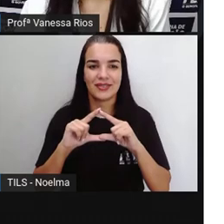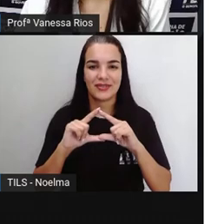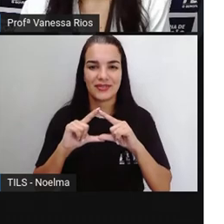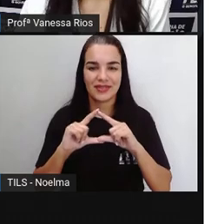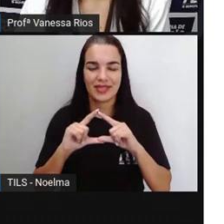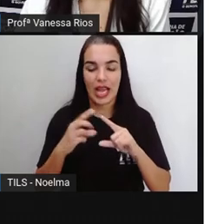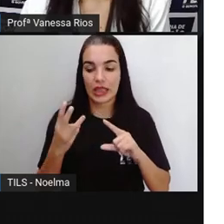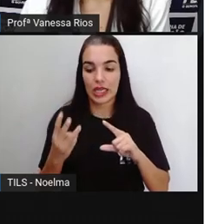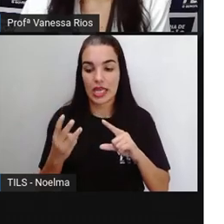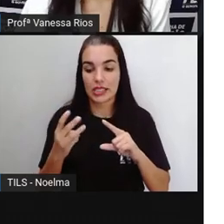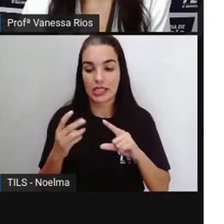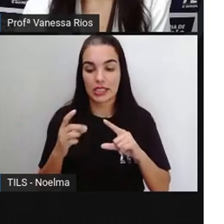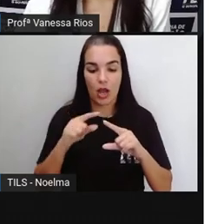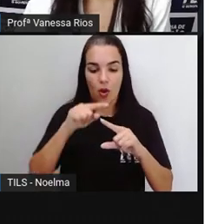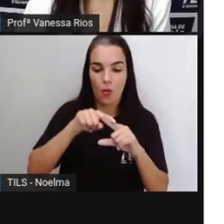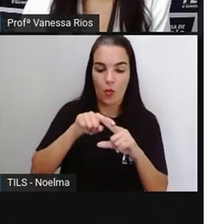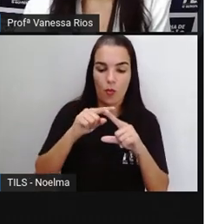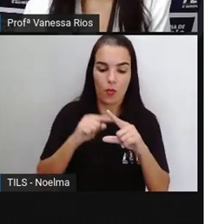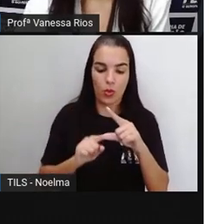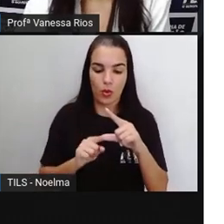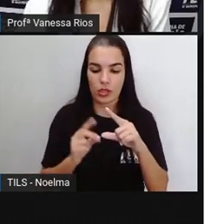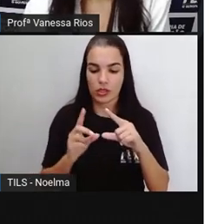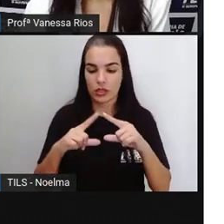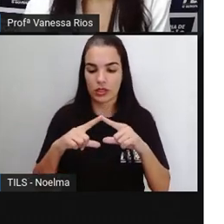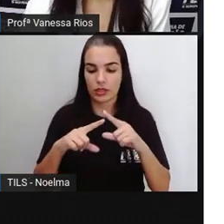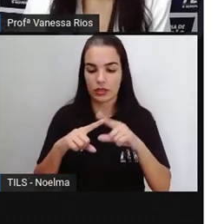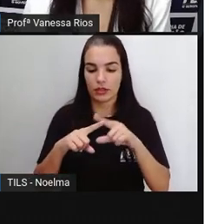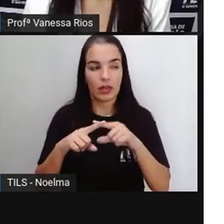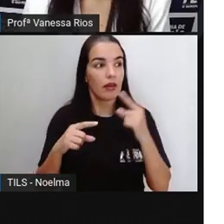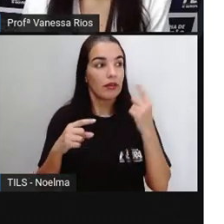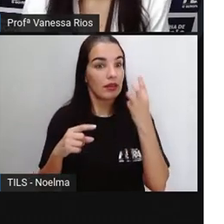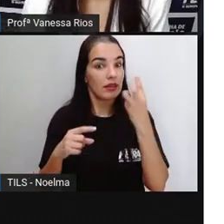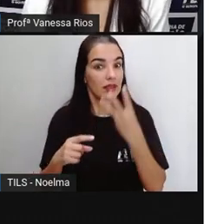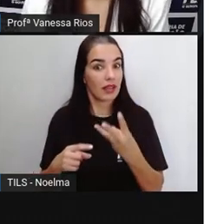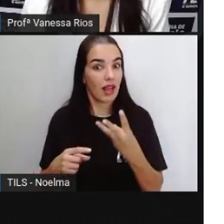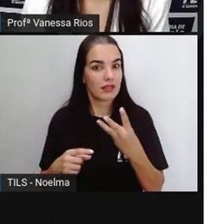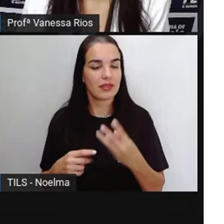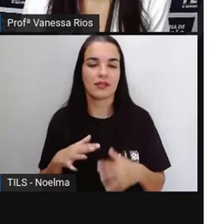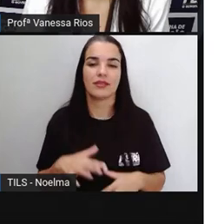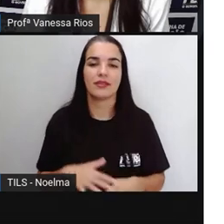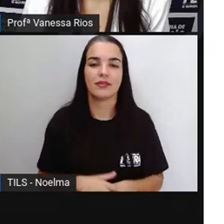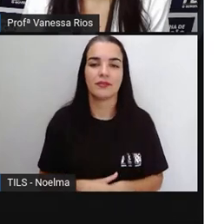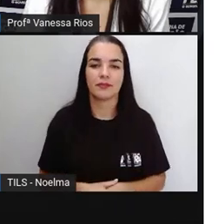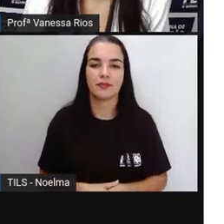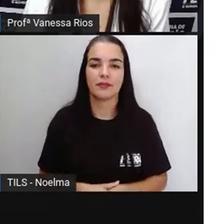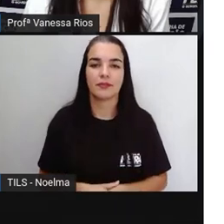aí, ó, permanecendo em todos os triângulos que estão sendo apresentados.